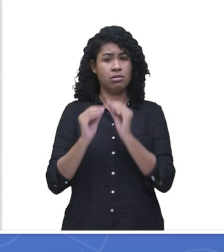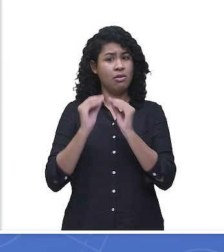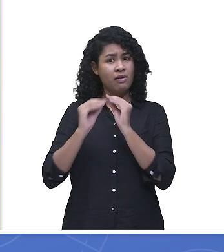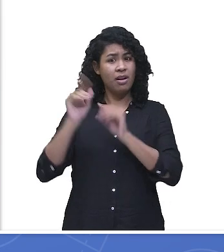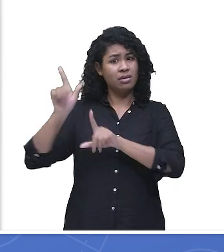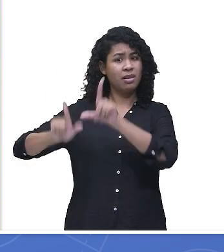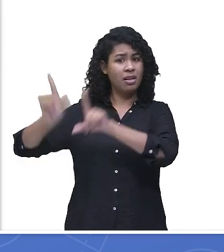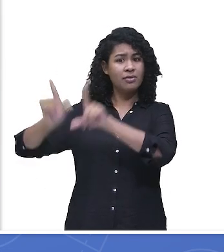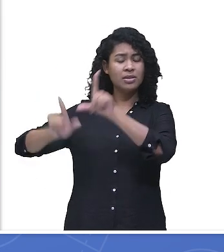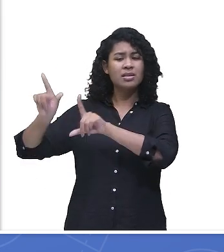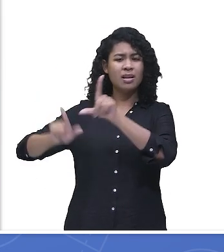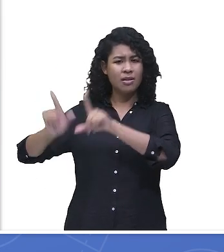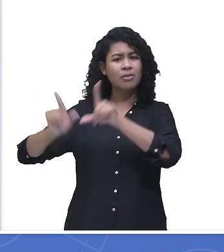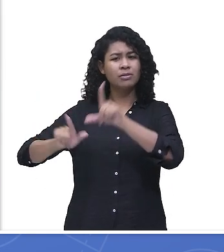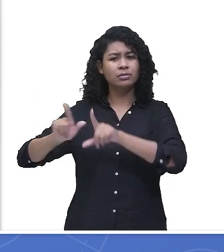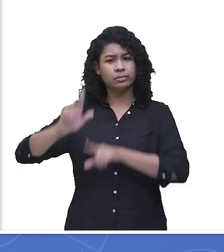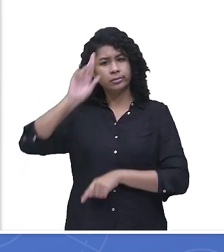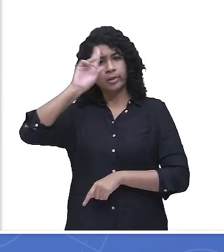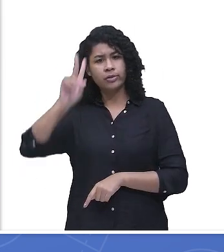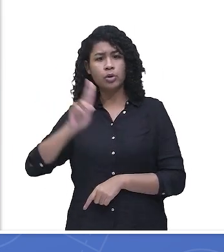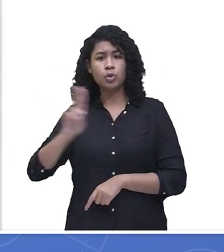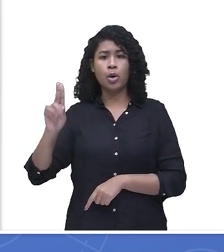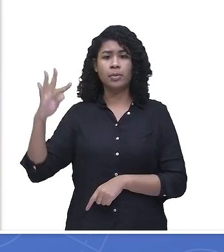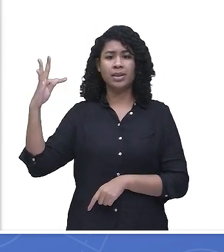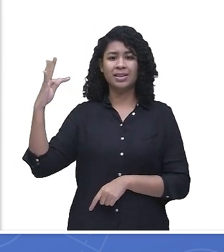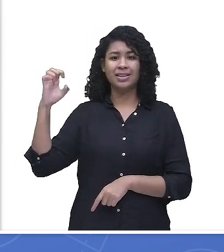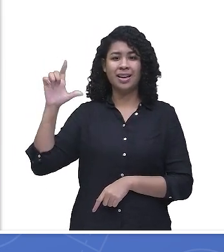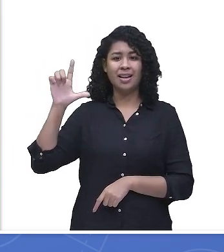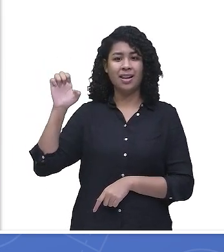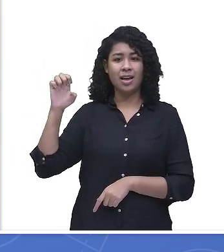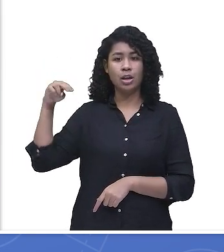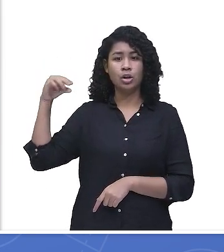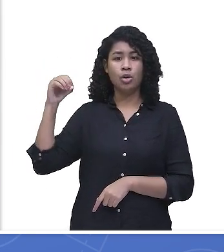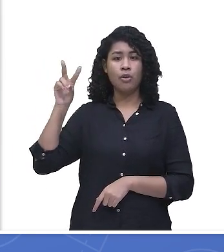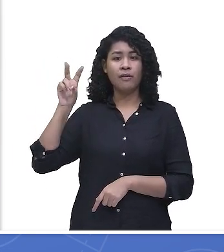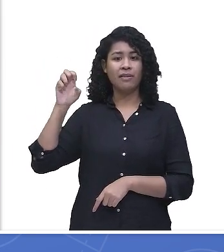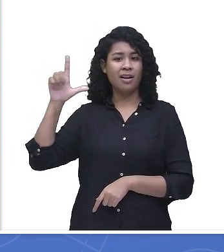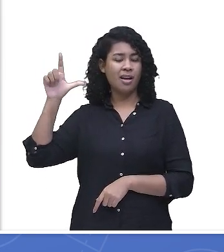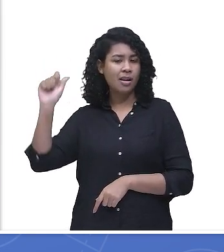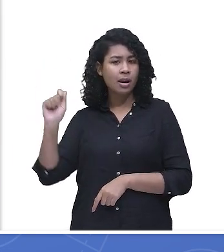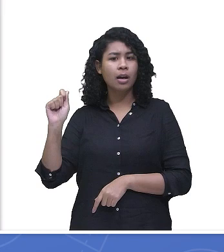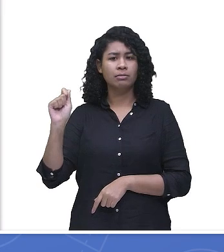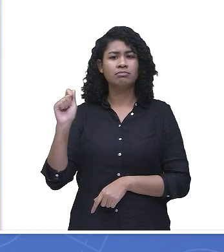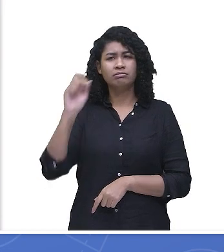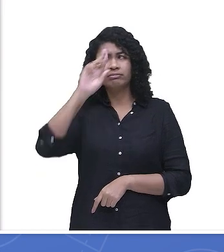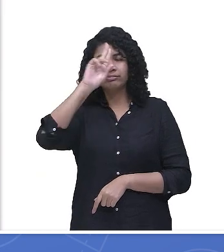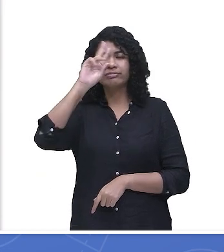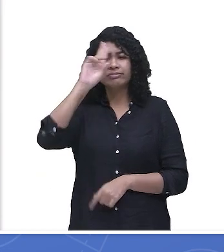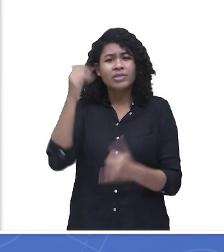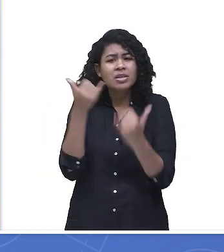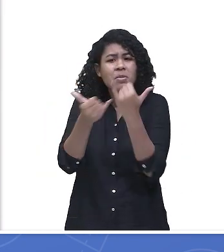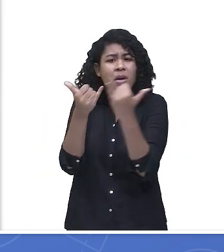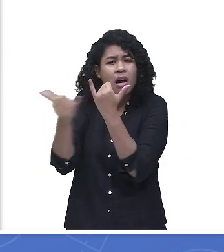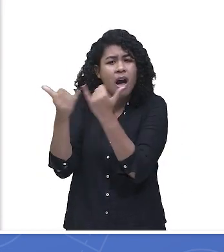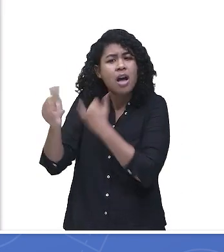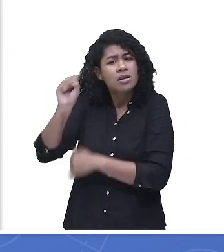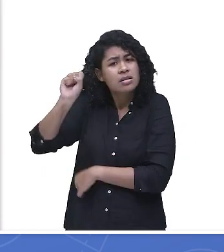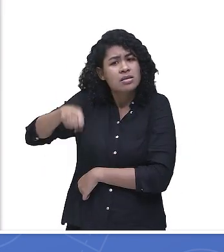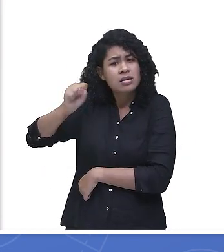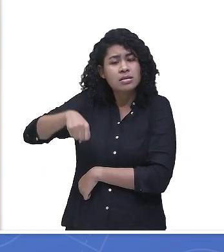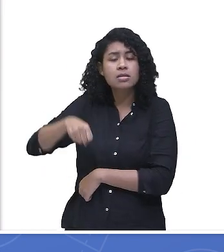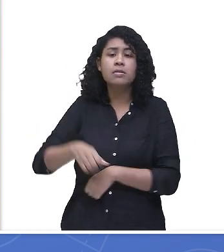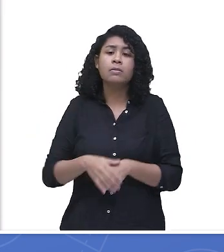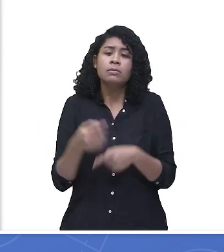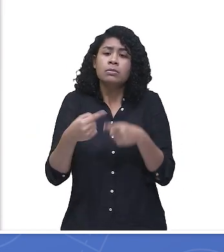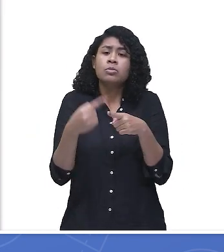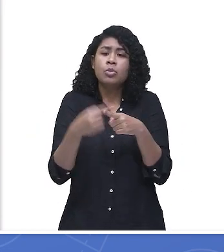televisão, a telenovela, a teledramaturgia. Mas é justamente porque nós vamos ter nesse tipo de texto, nesse